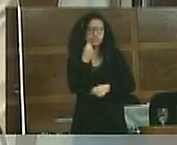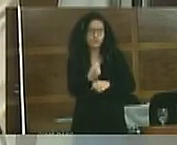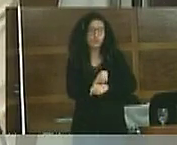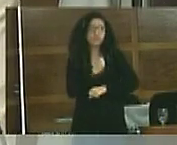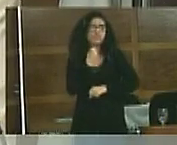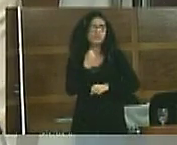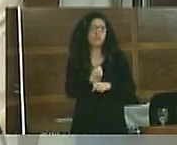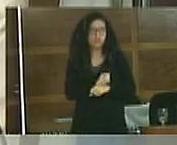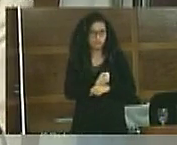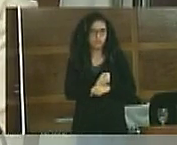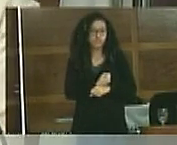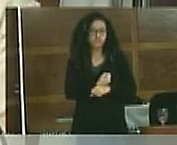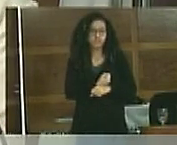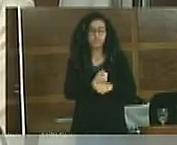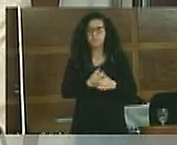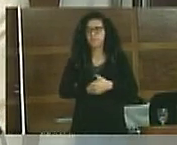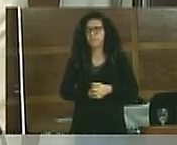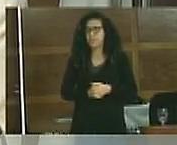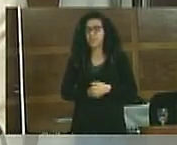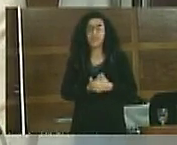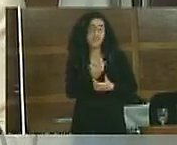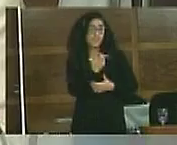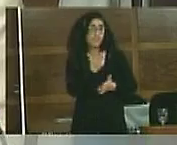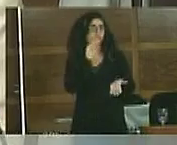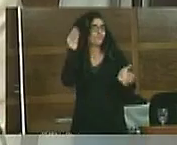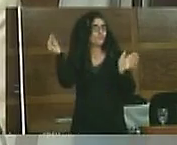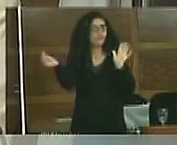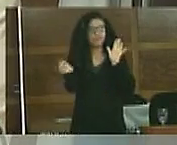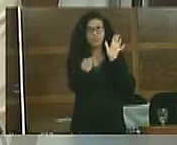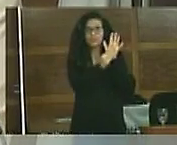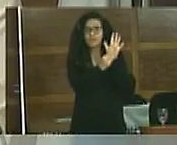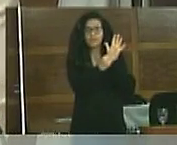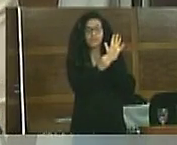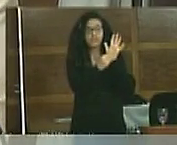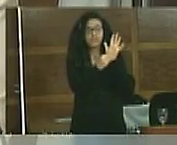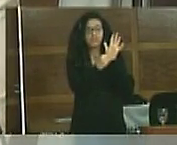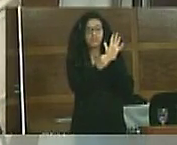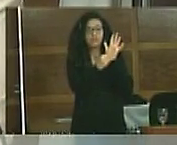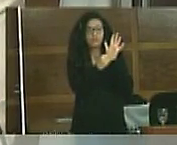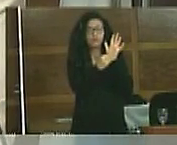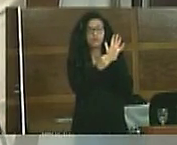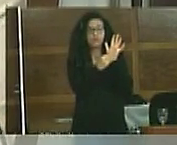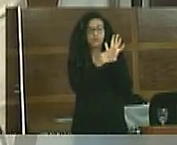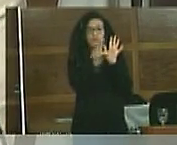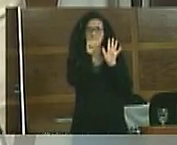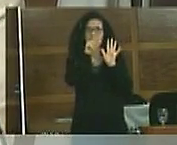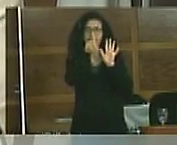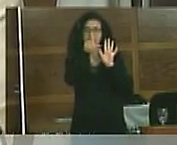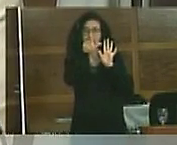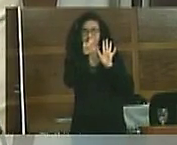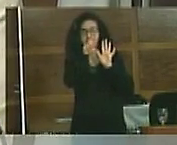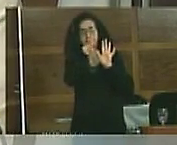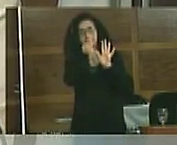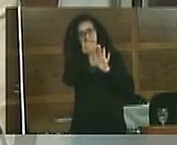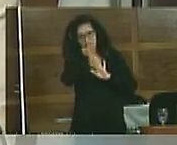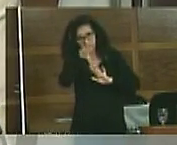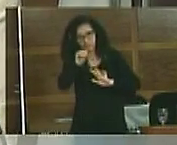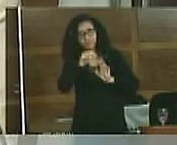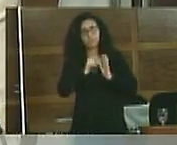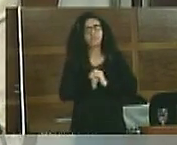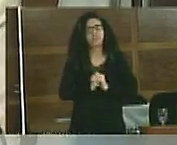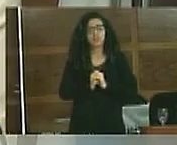Angra e ele não está incluído no nosso calendário oficial de eventos. Bom, é um evento que